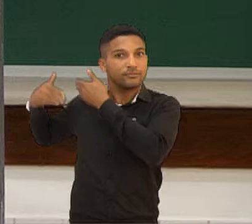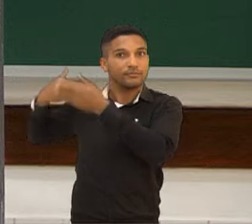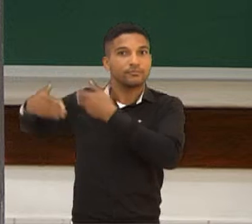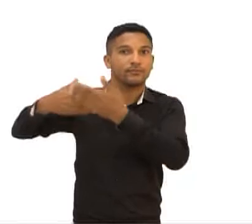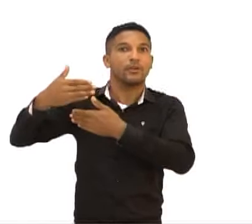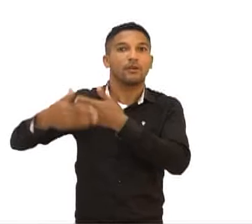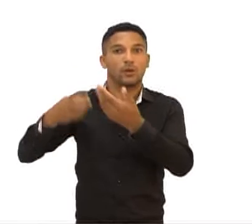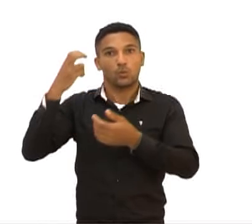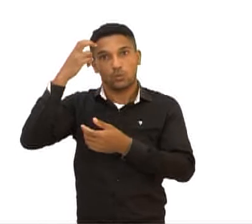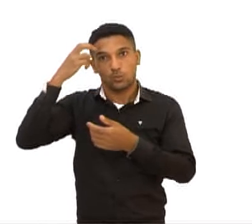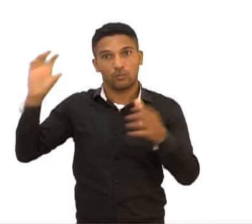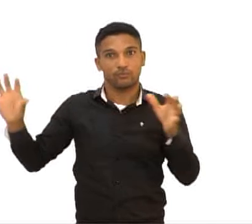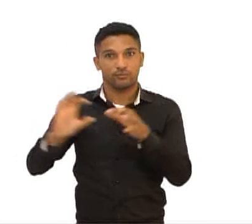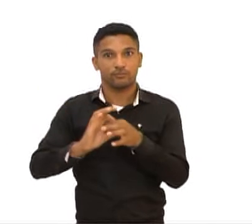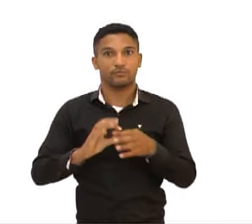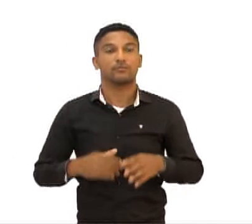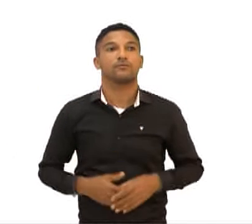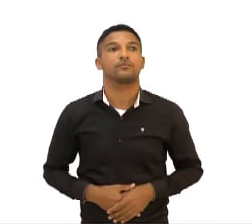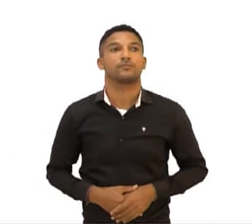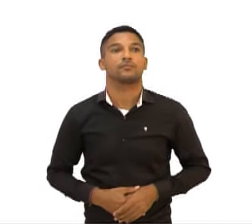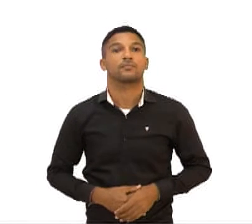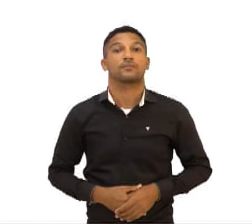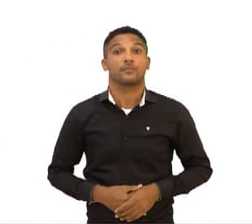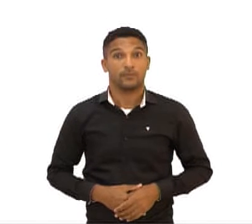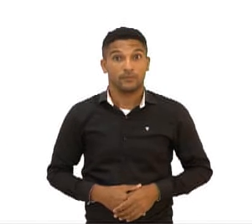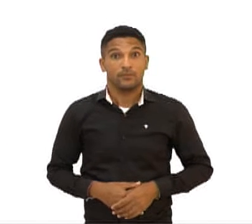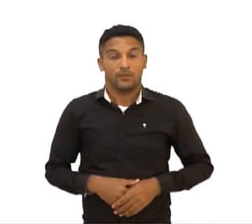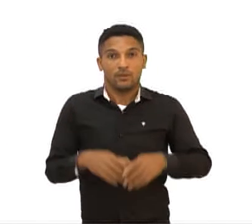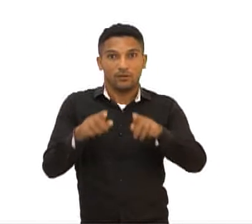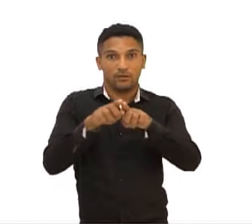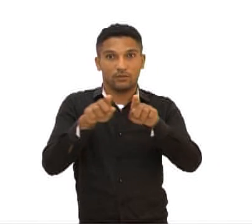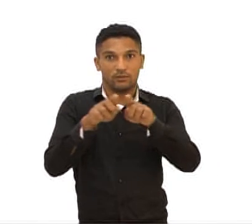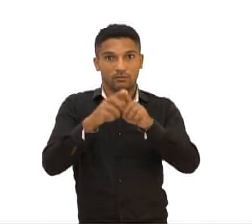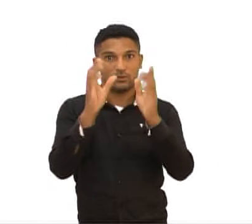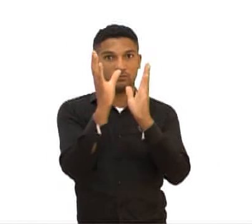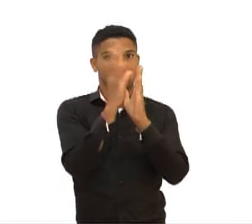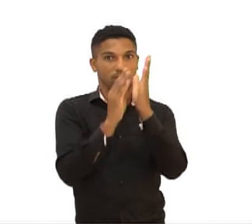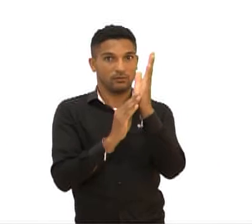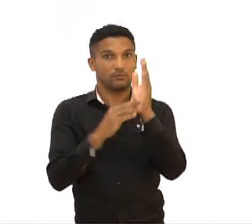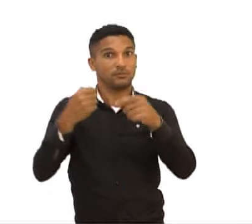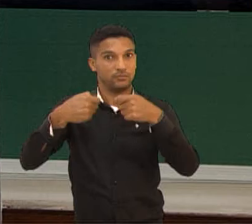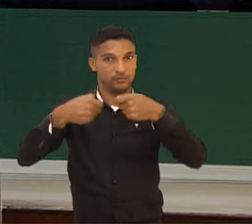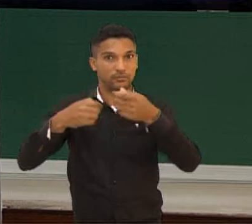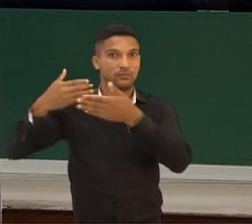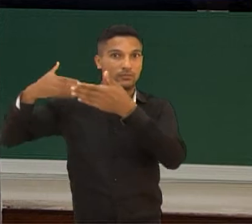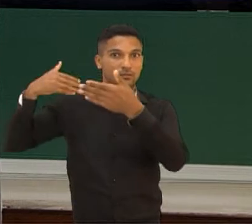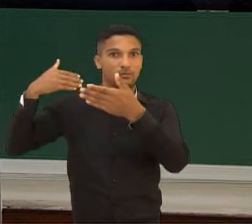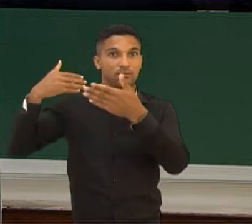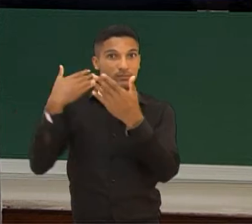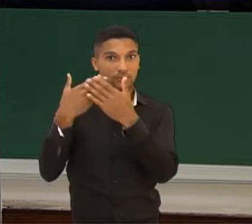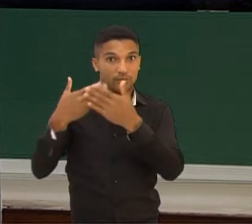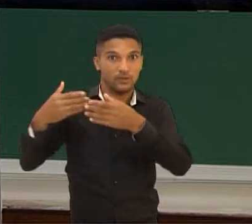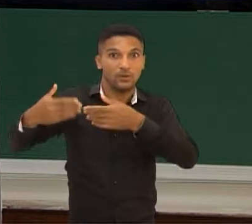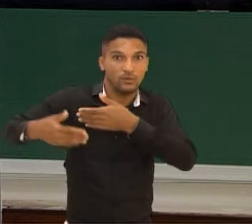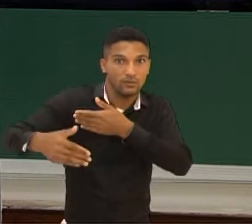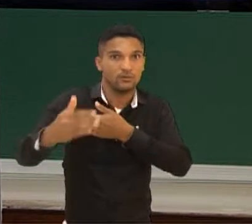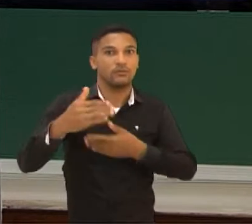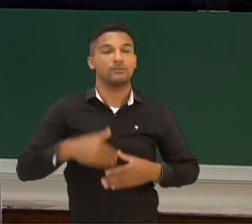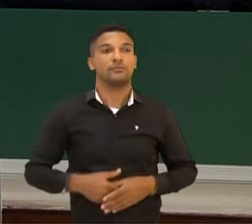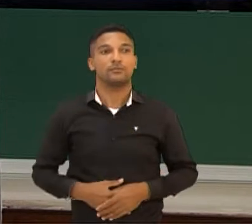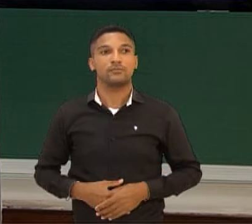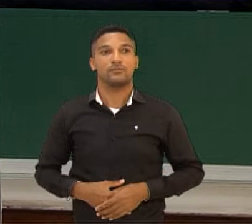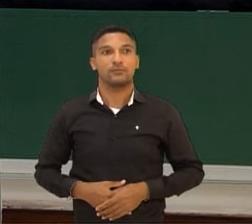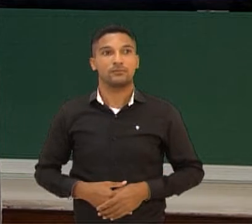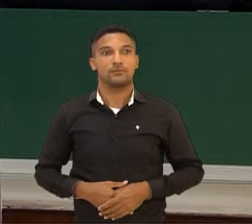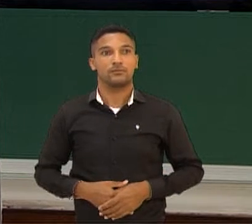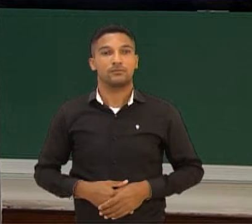aula. Bom, para a gente falar sobre o nosso conteúdo, a gente tem que retomar o que a gente já vem estudando. Acho que é